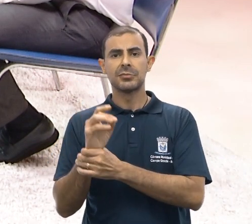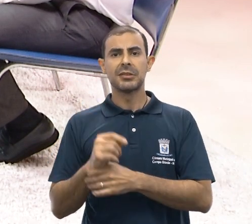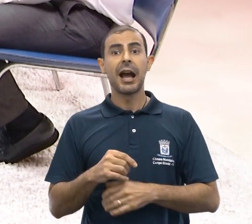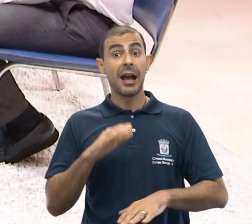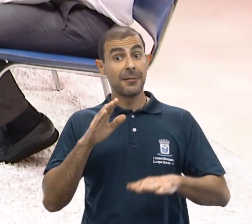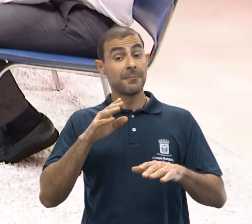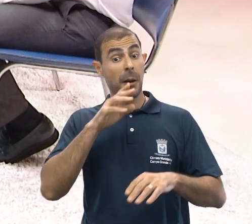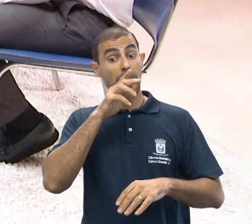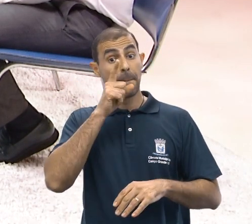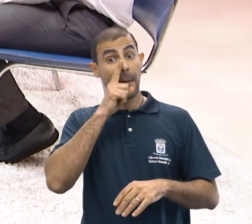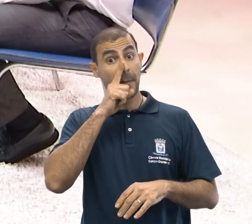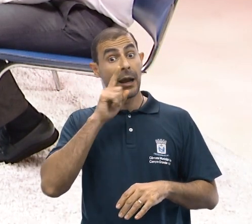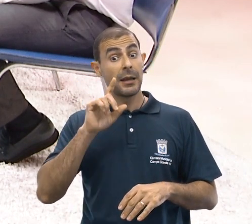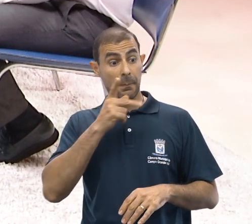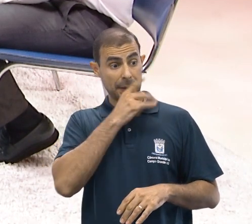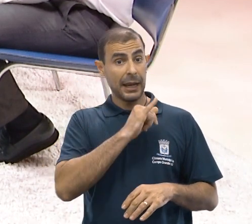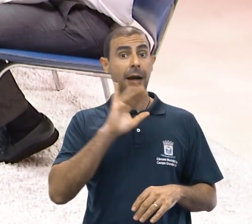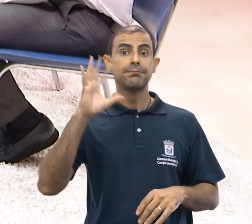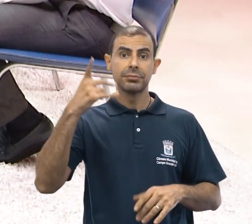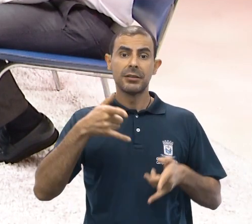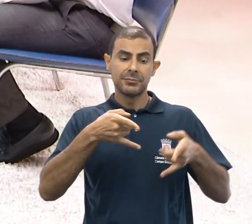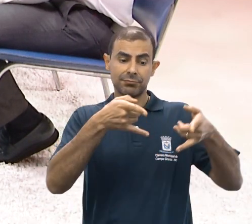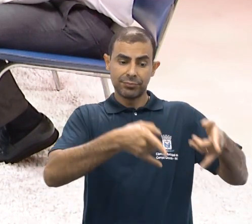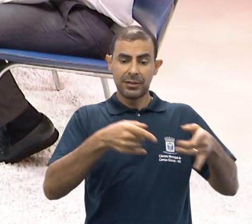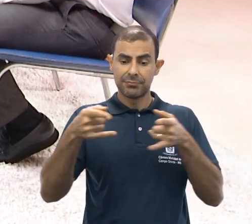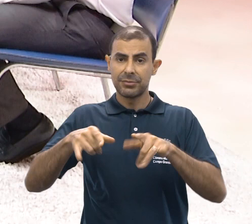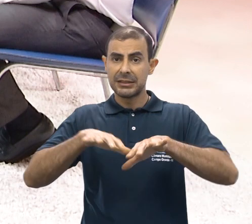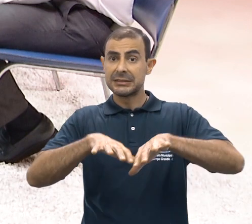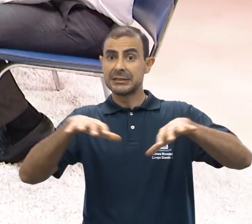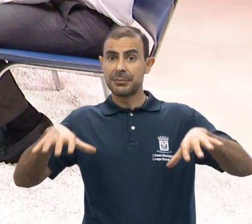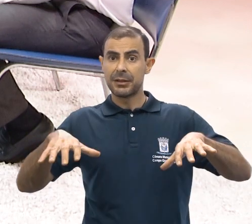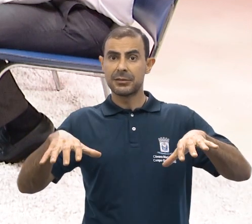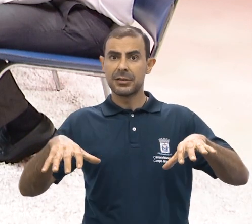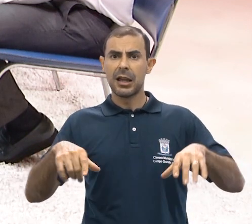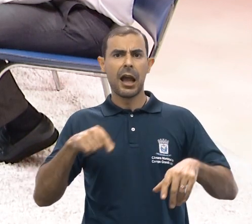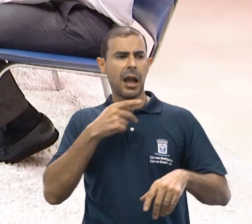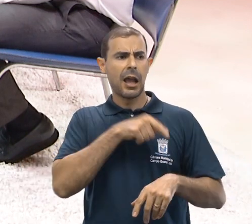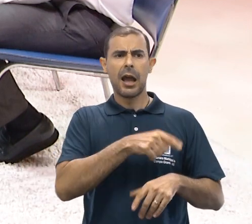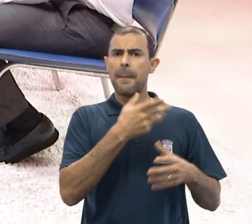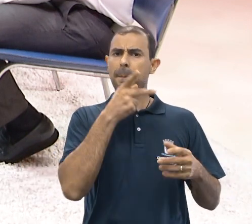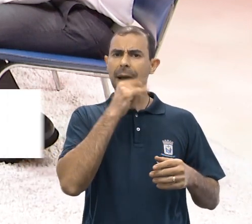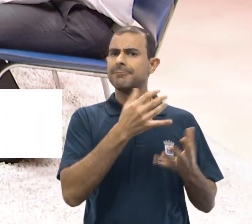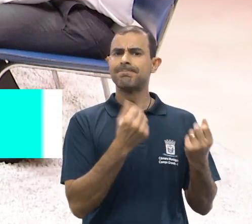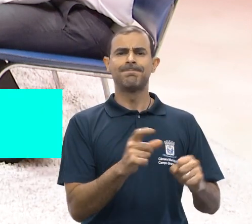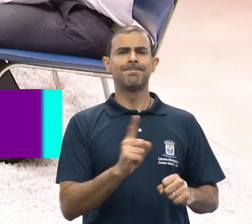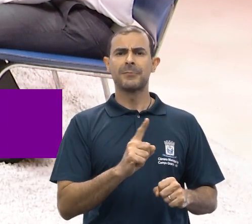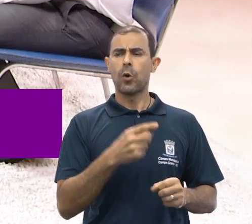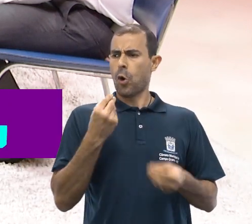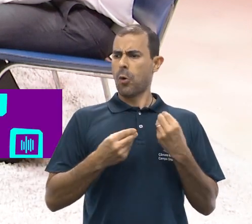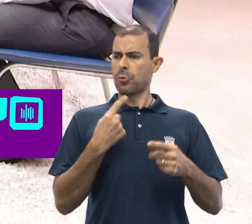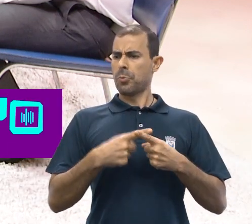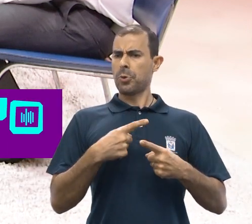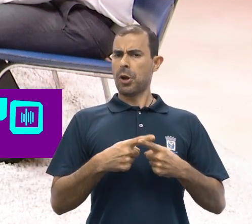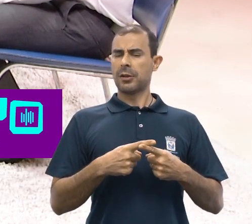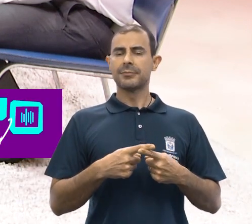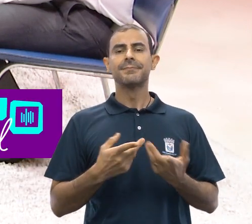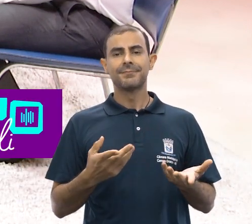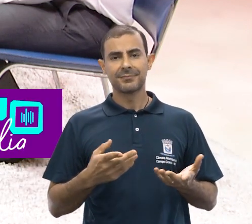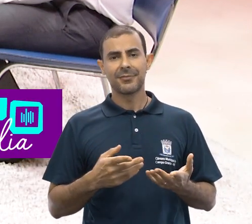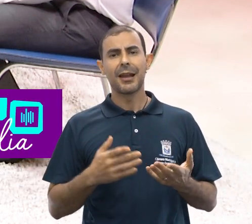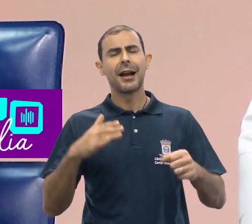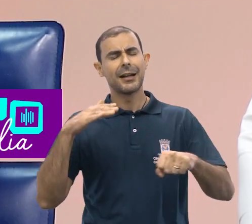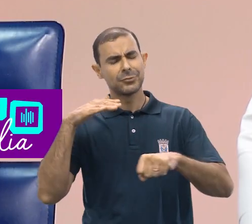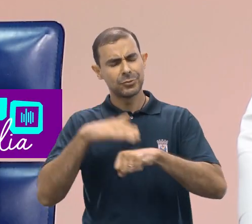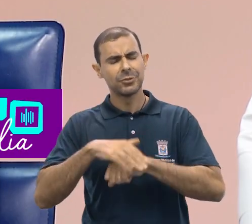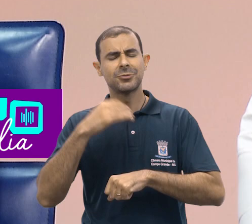é que pode isso daí? Então, ele era à noite, gritava, tinha muito pesadelos, né? E isso é a